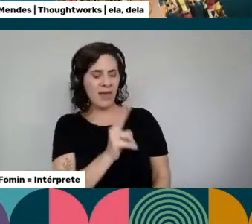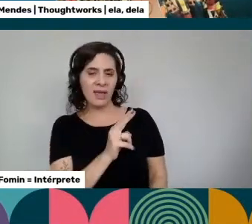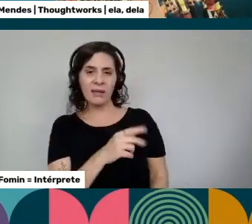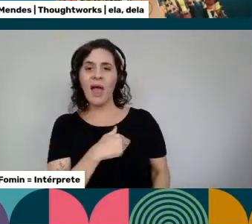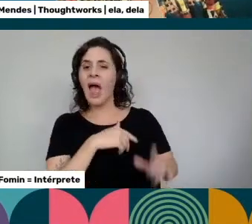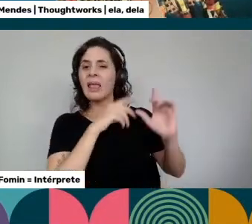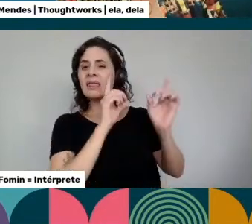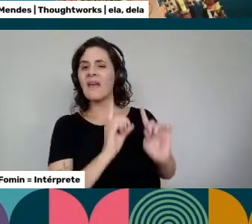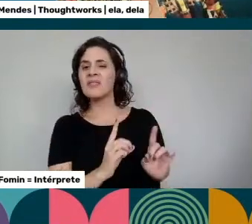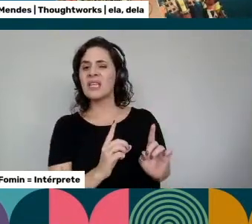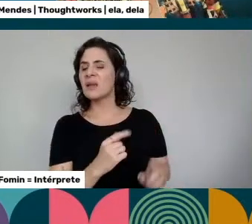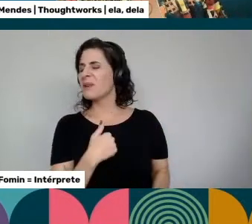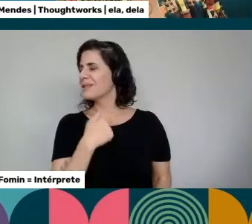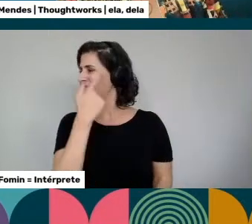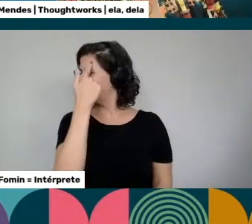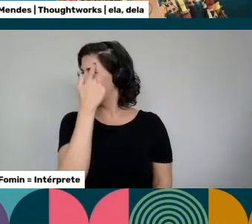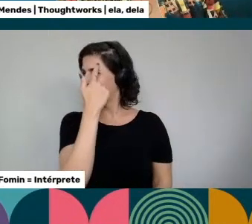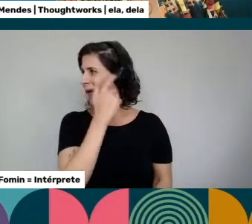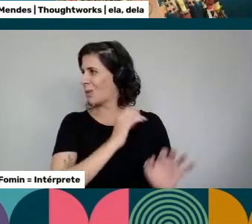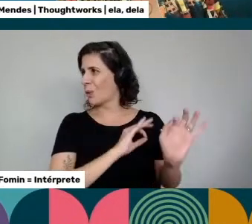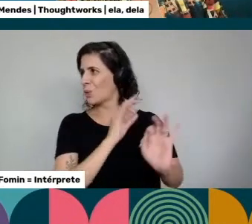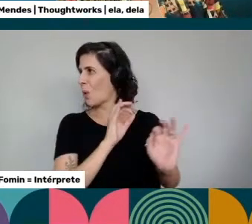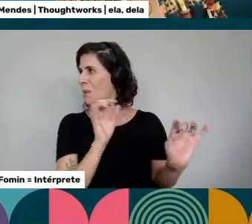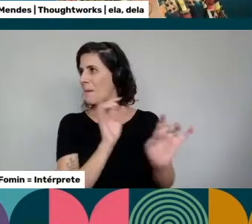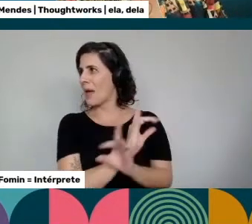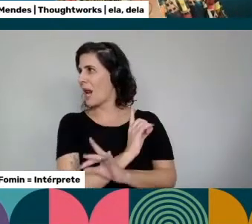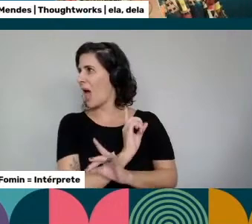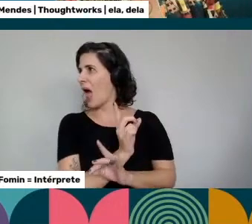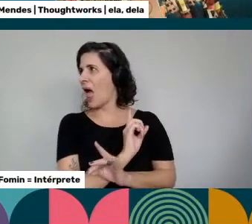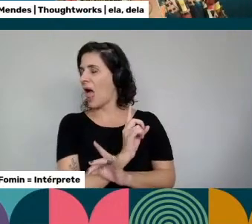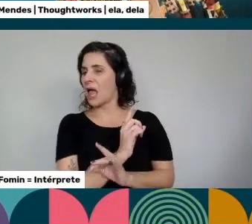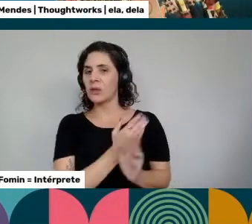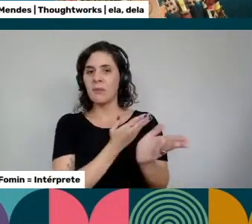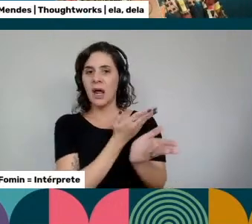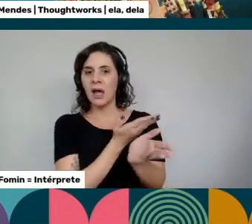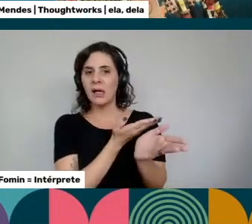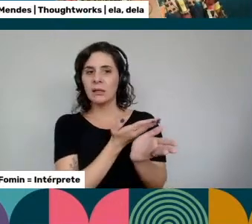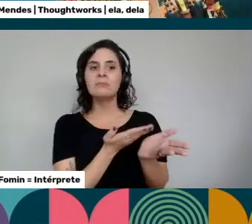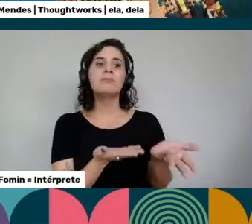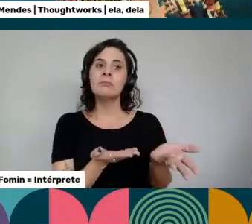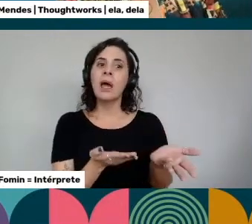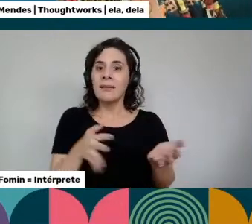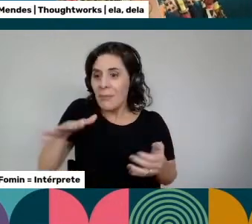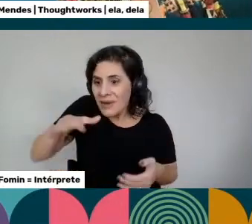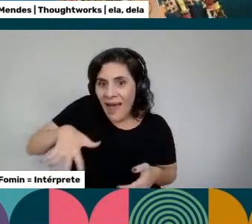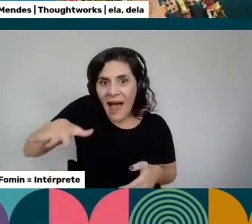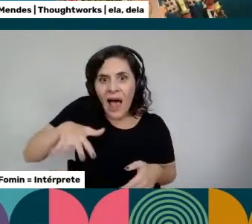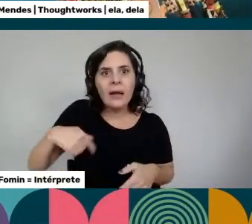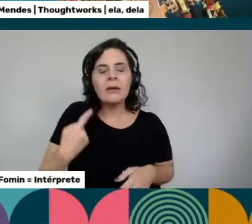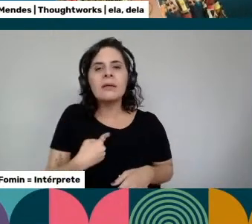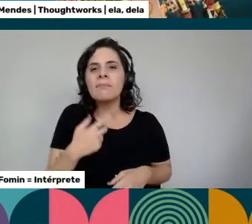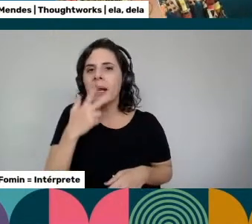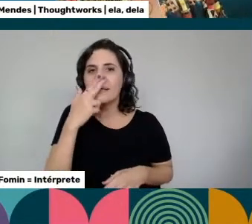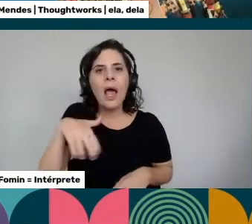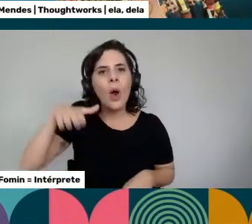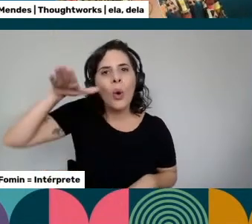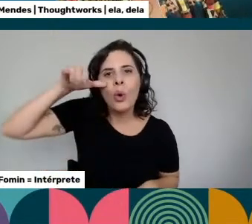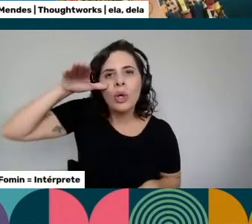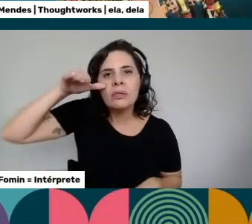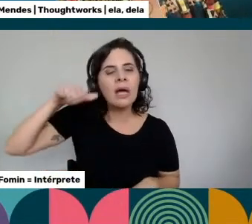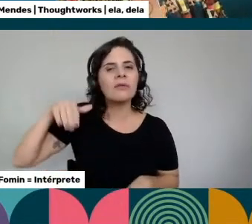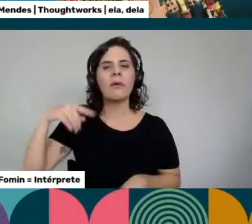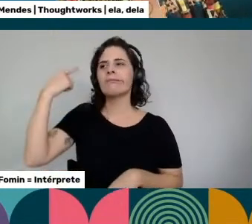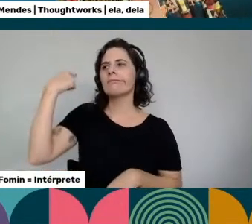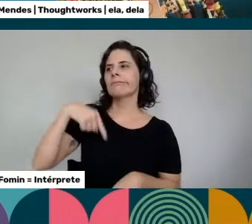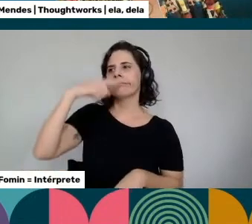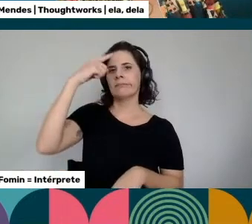A gente vem de um universo que a gente não estimulou essa curiosidade. A gente veio de um lugar onde a gente